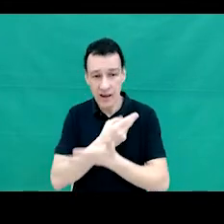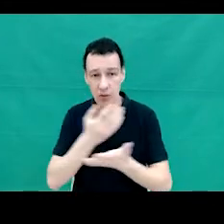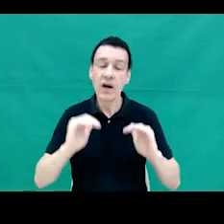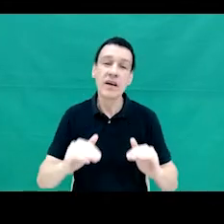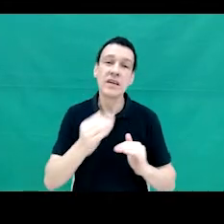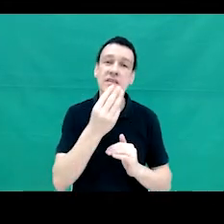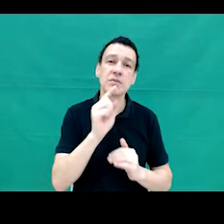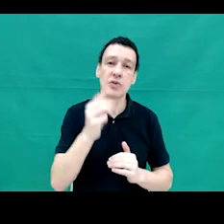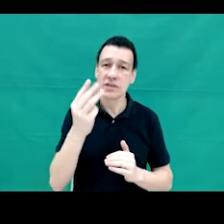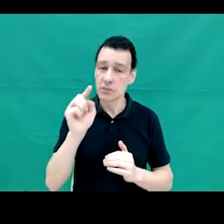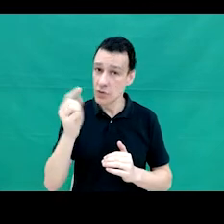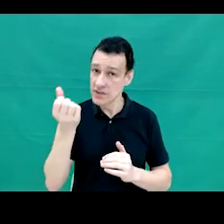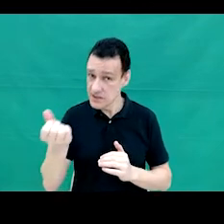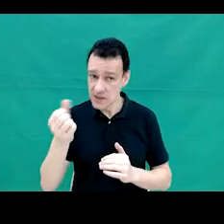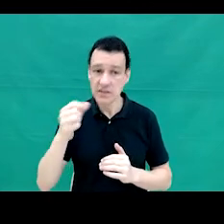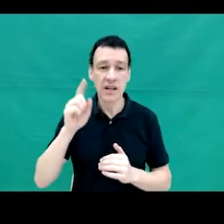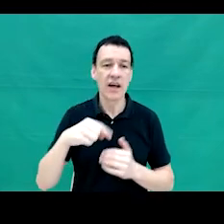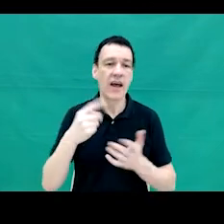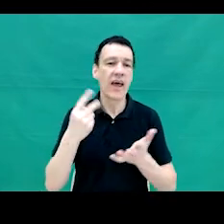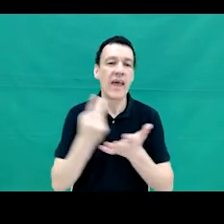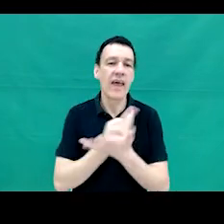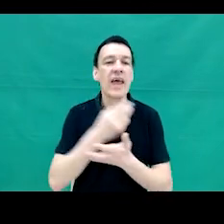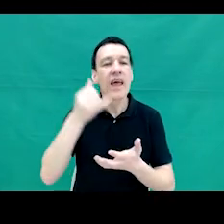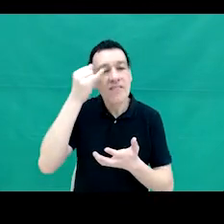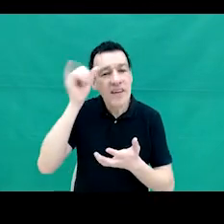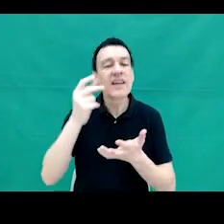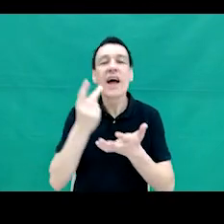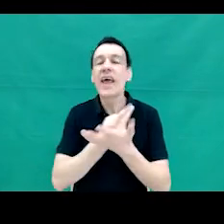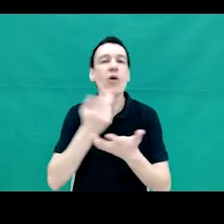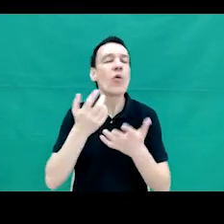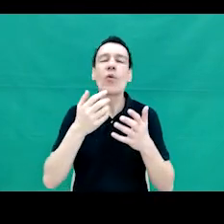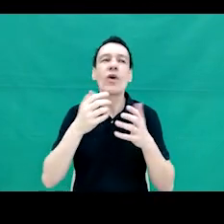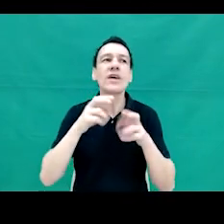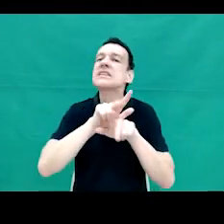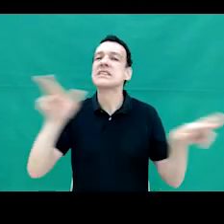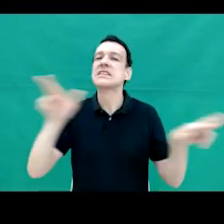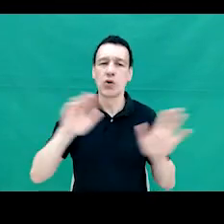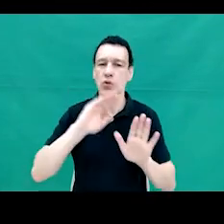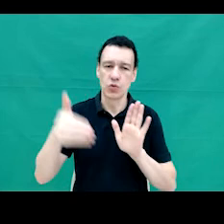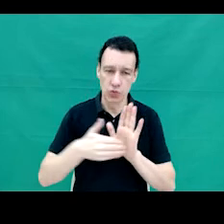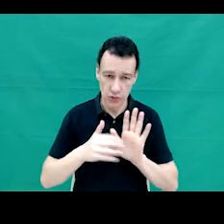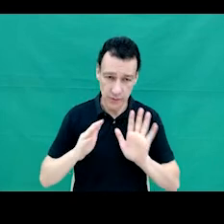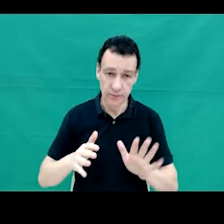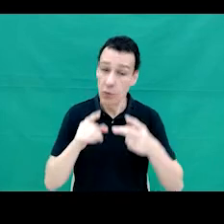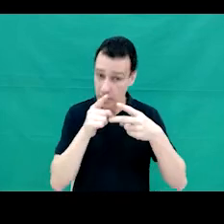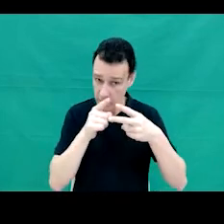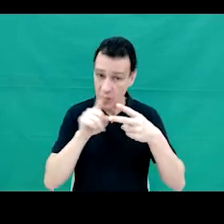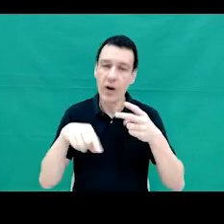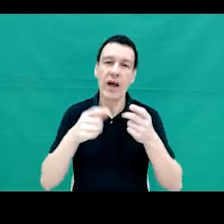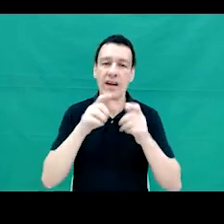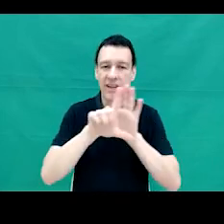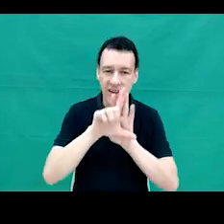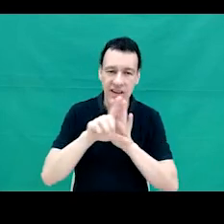destinado a legal, financeiro e dados. Começando do fim, neste caso aqui da WCAG, a gente trouxe